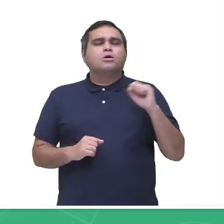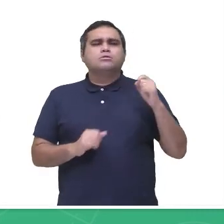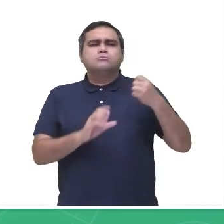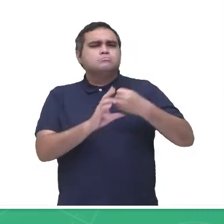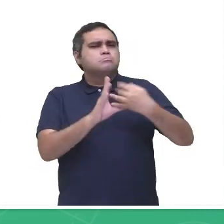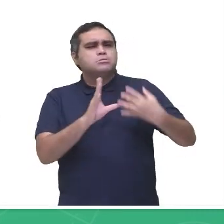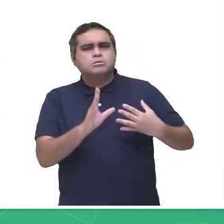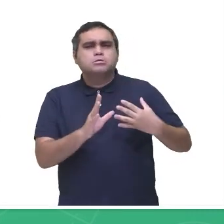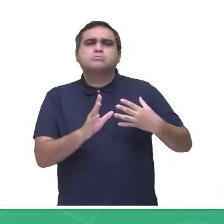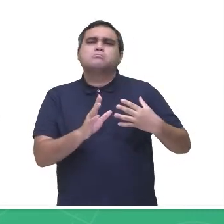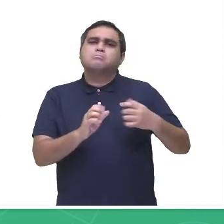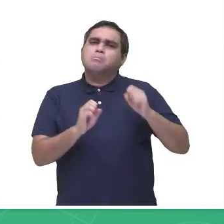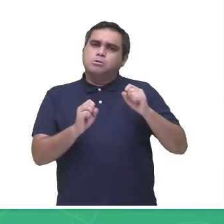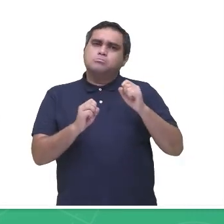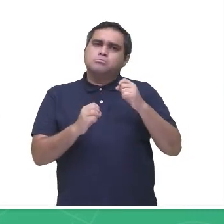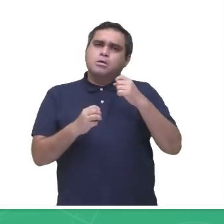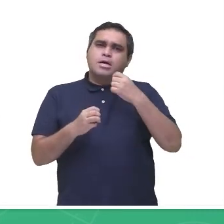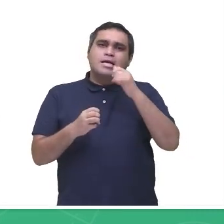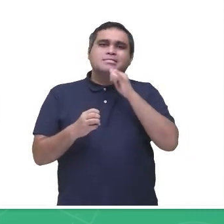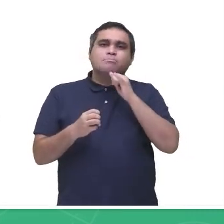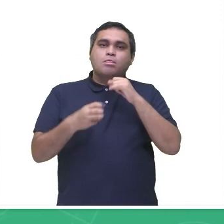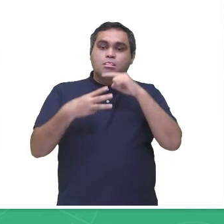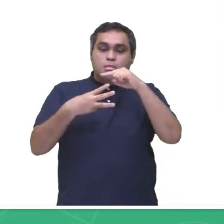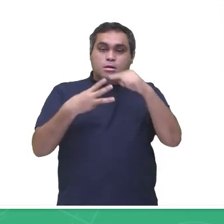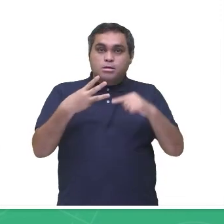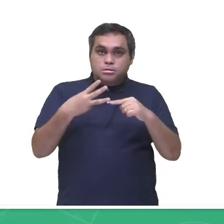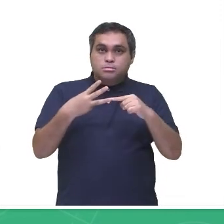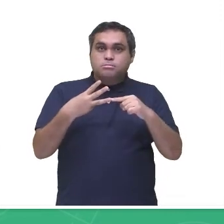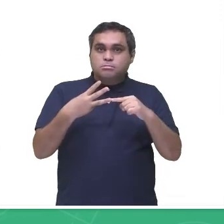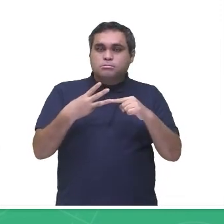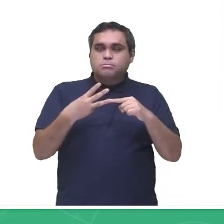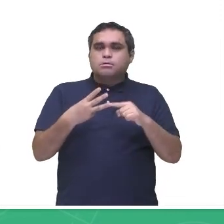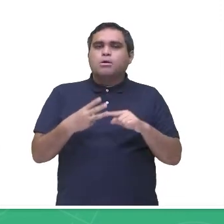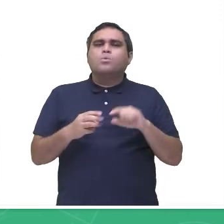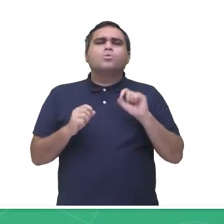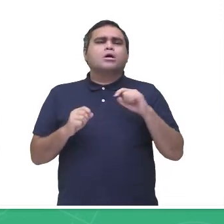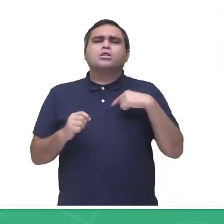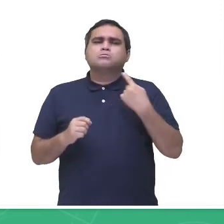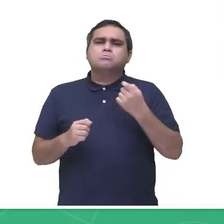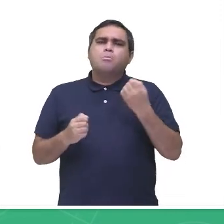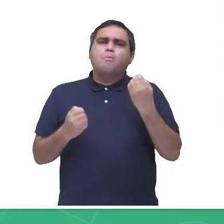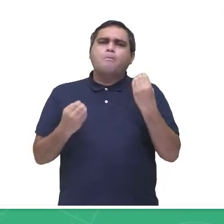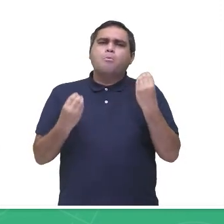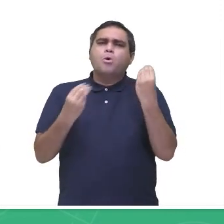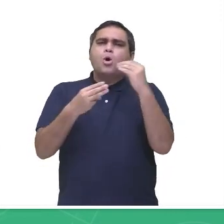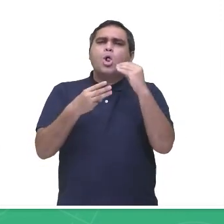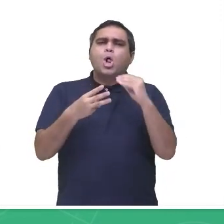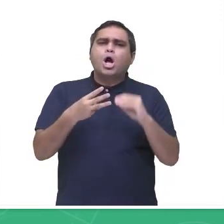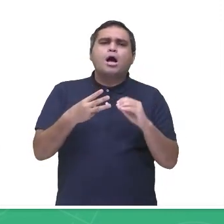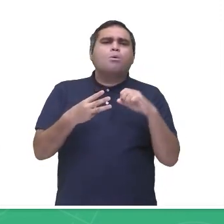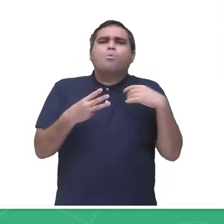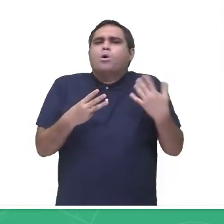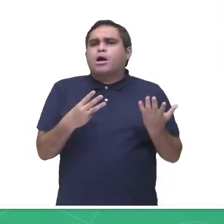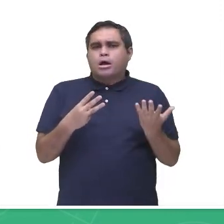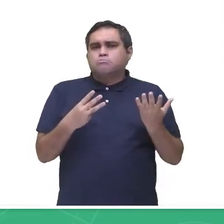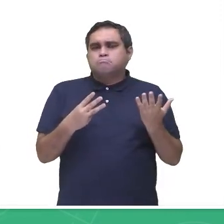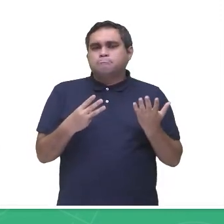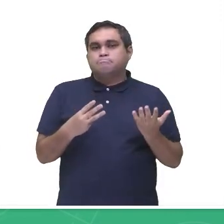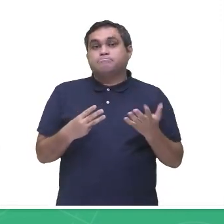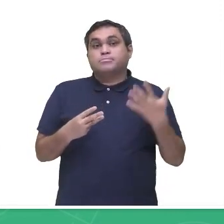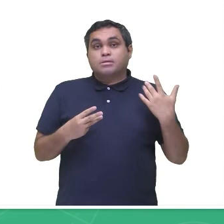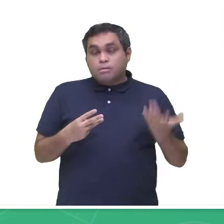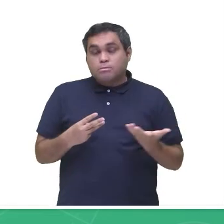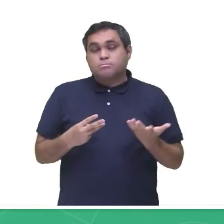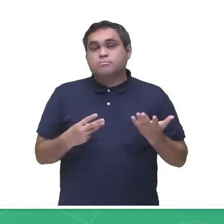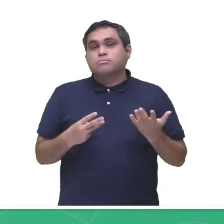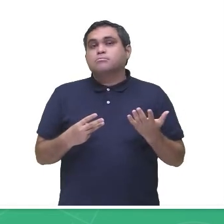compõem, cite 3 que representem a pintura. O que nós podemos comentar sobre isso? Então, dentre esses